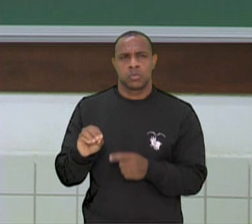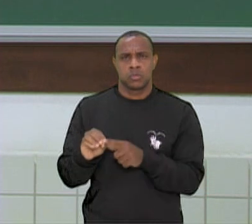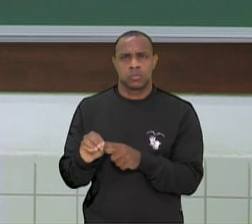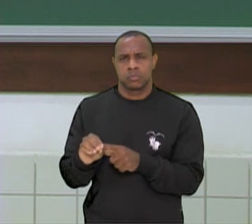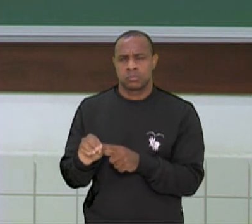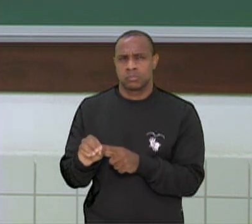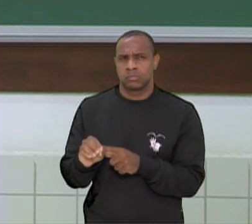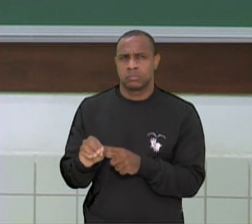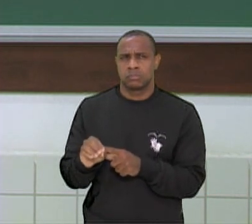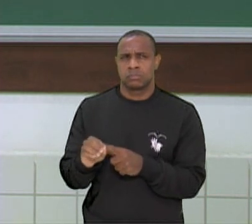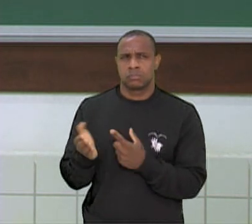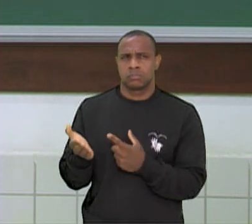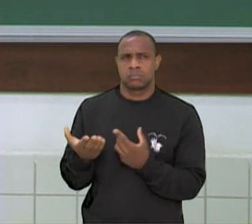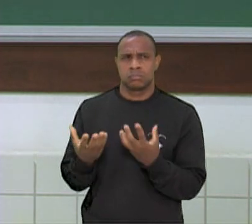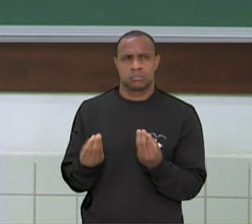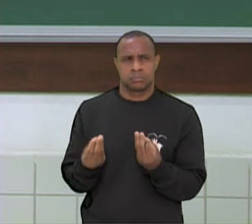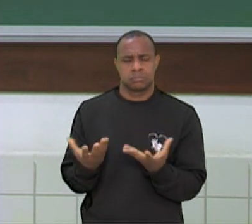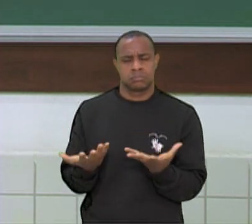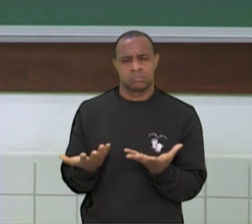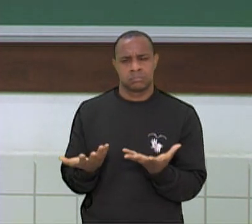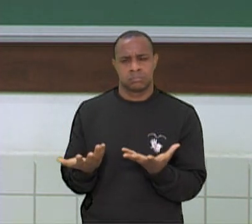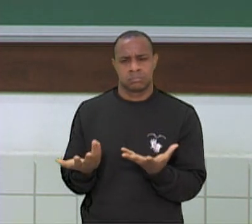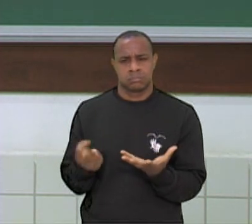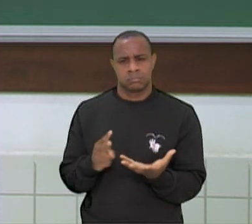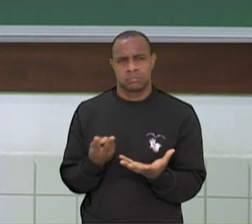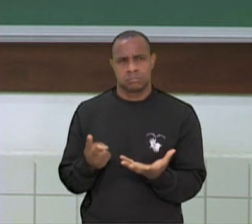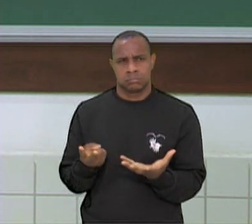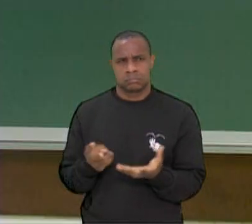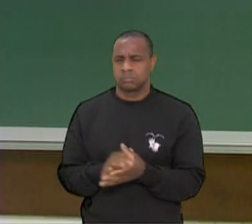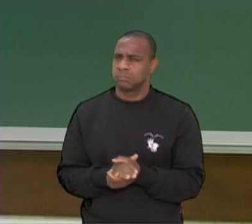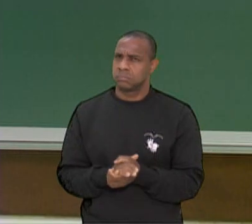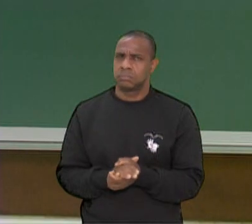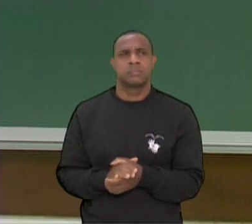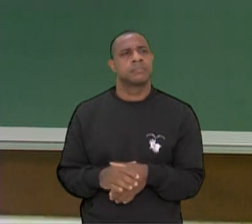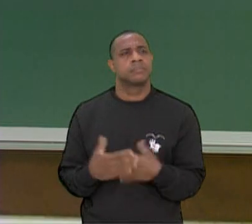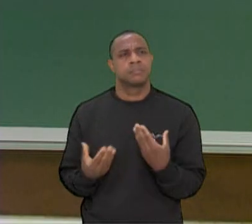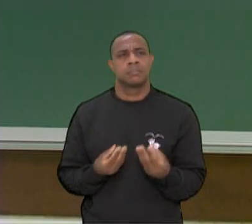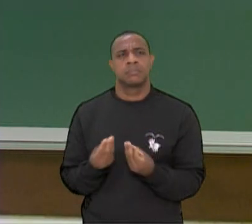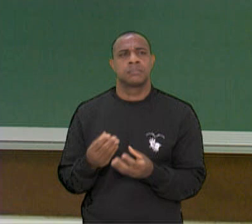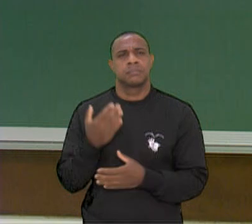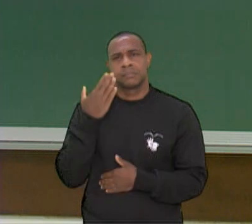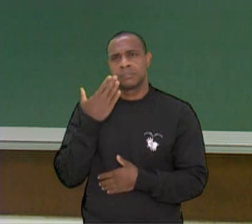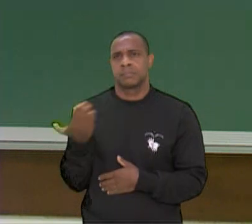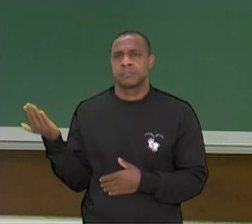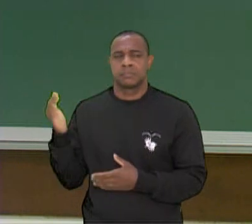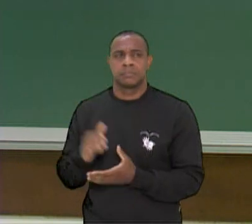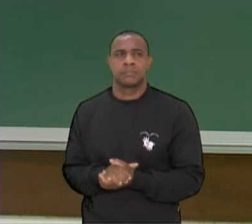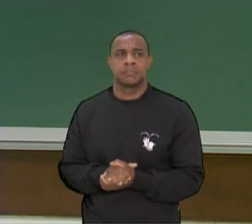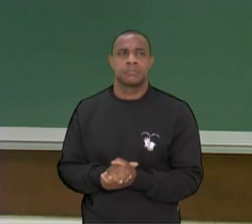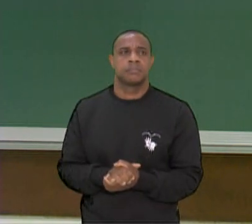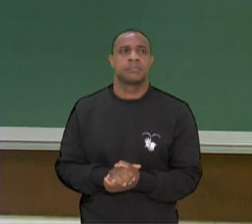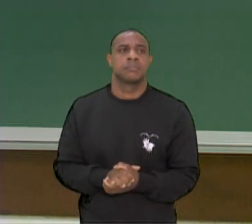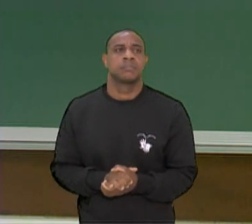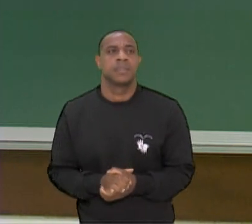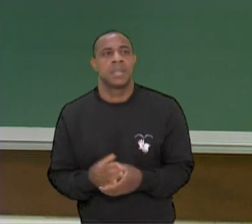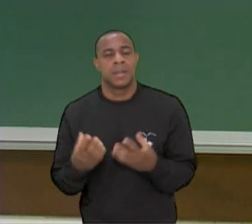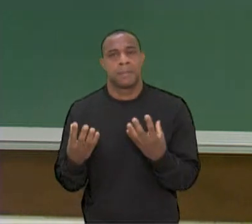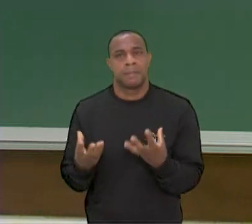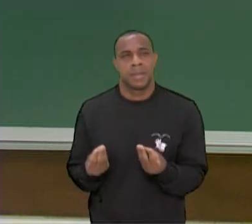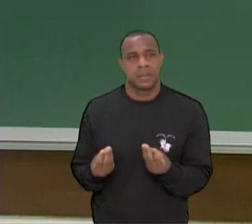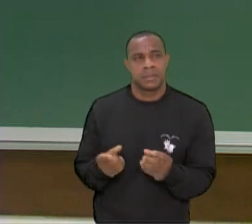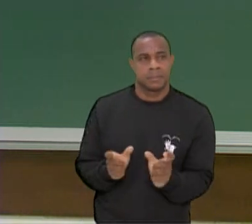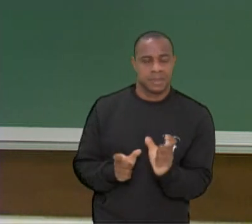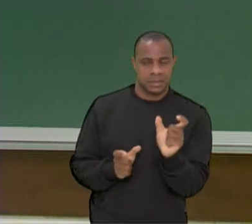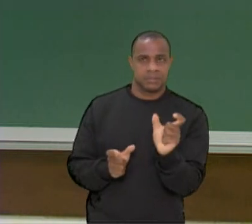singular, já não te sugere que bastante também fica? É uma dica, né? E segundo, quando a palavra bastante, então, for